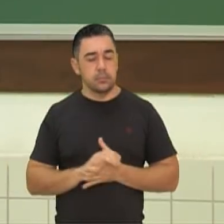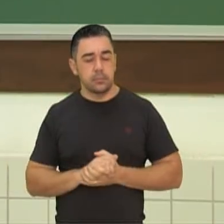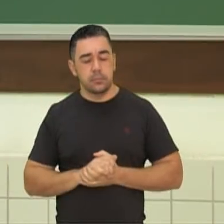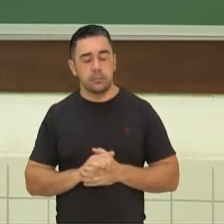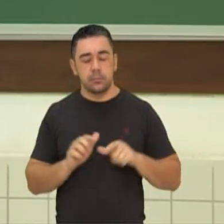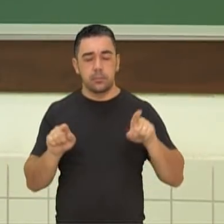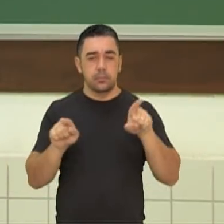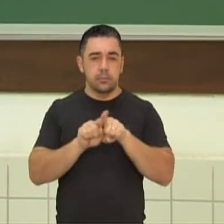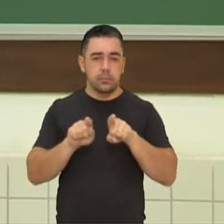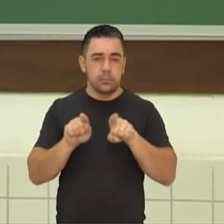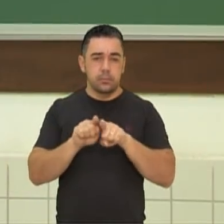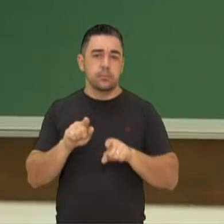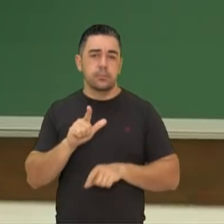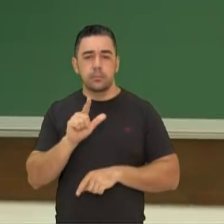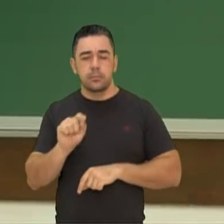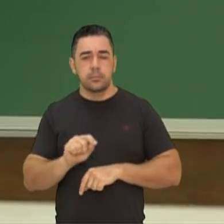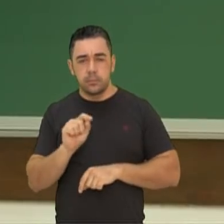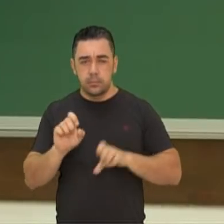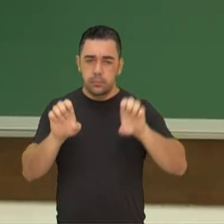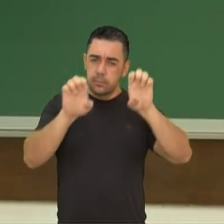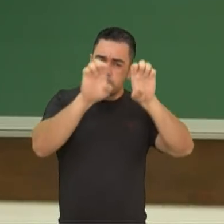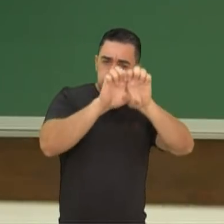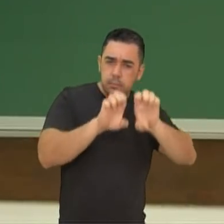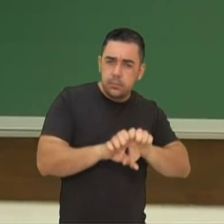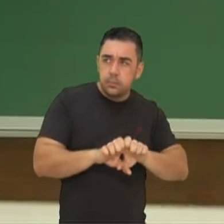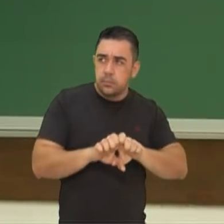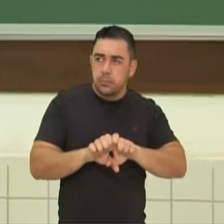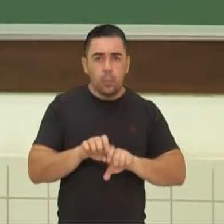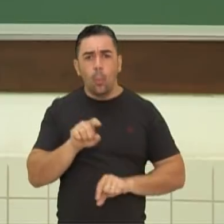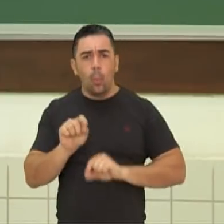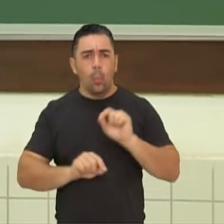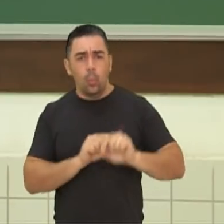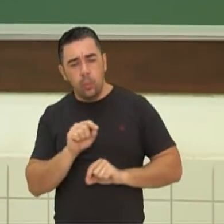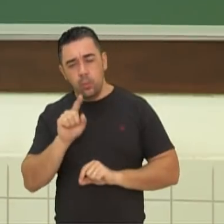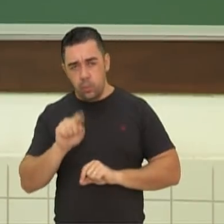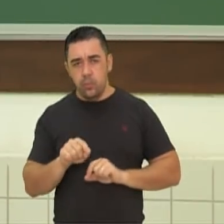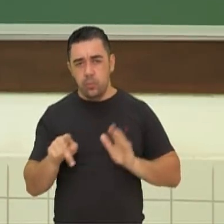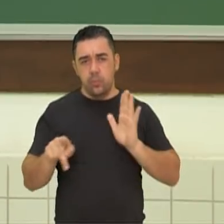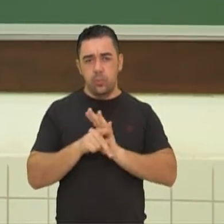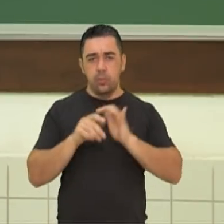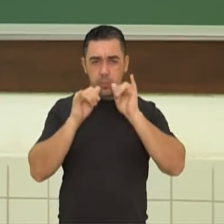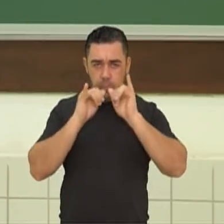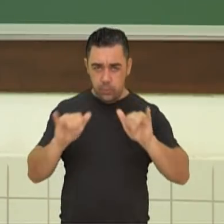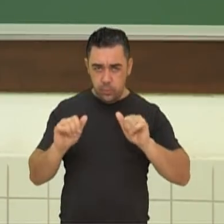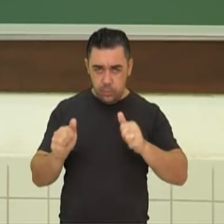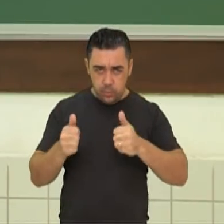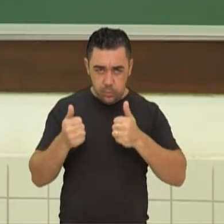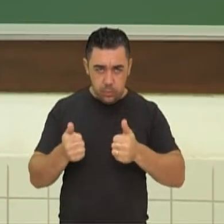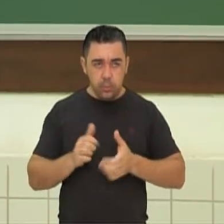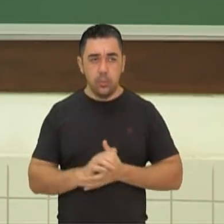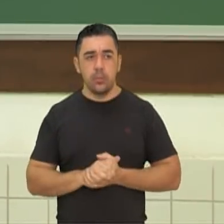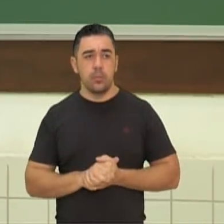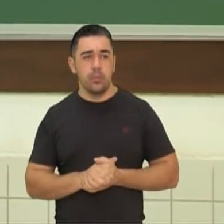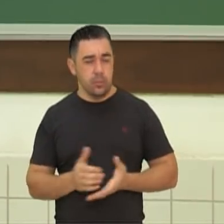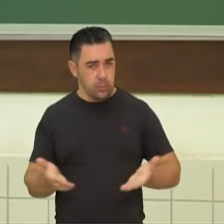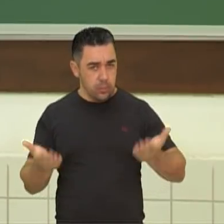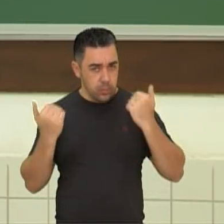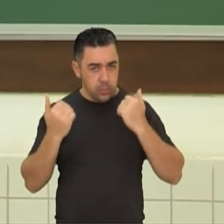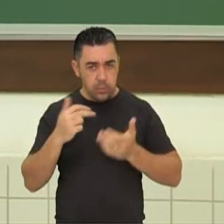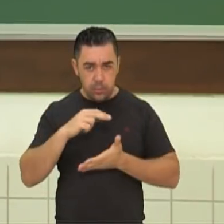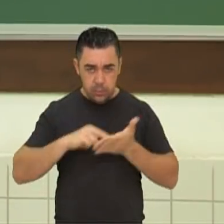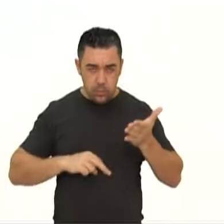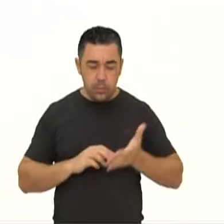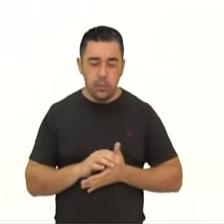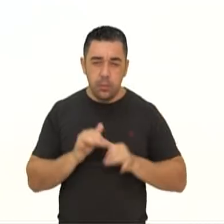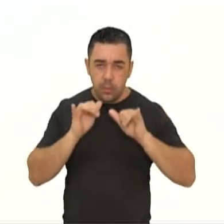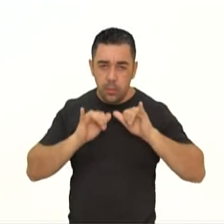também temos a nossa estrutura. A estrutura do que, professor? A estrutura da notícia. Tudo bem? Então, vamos ler uma